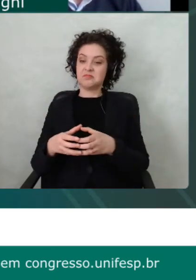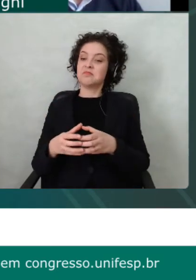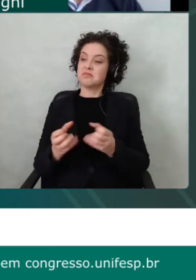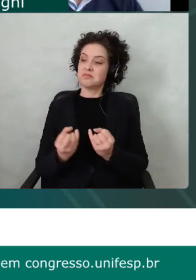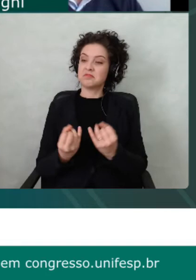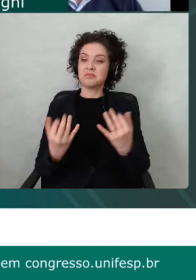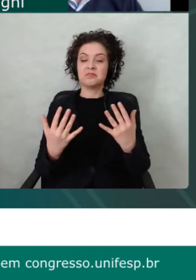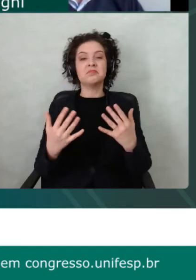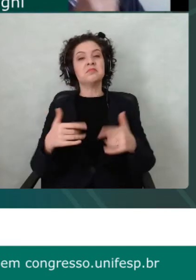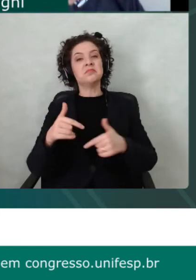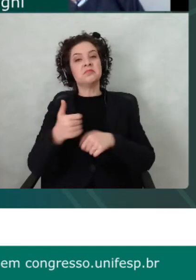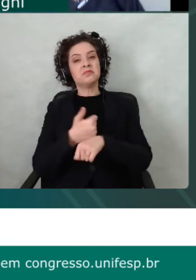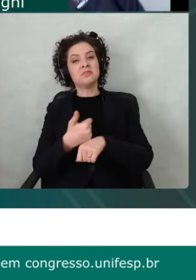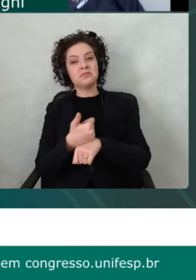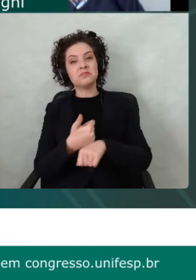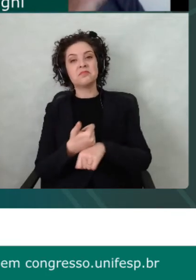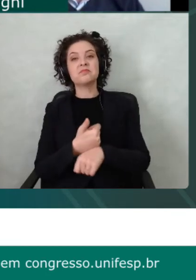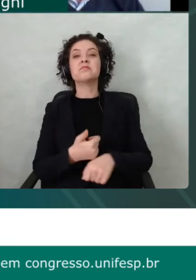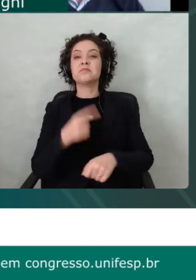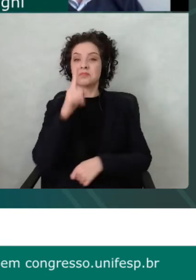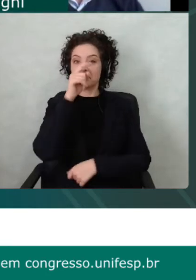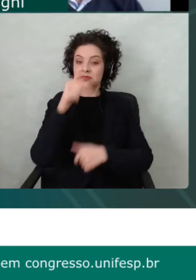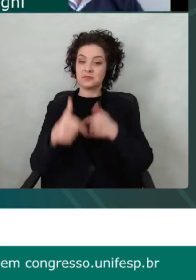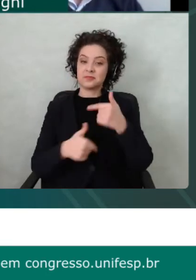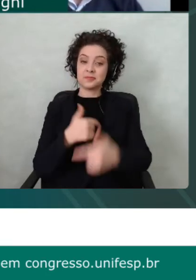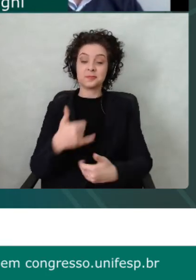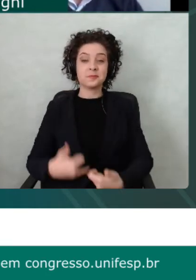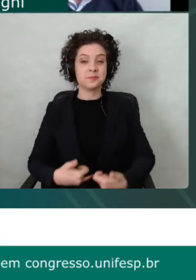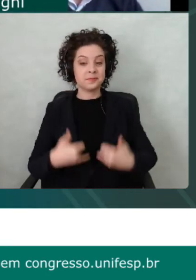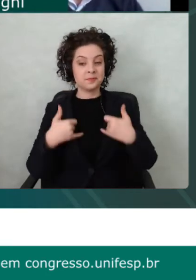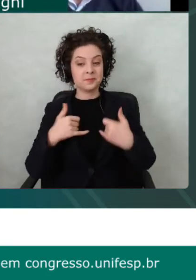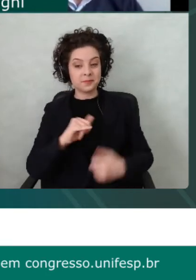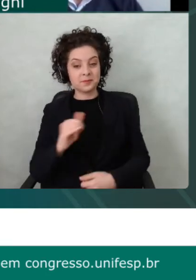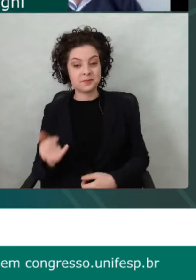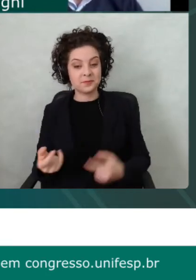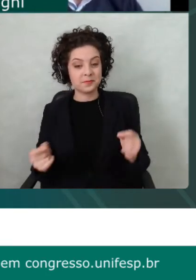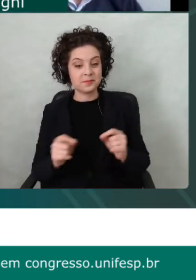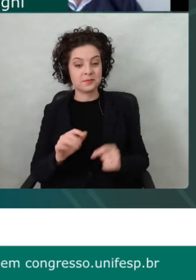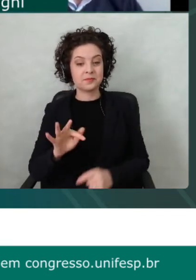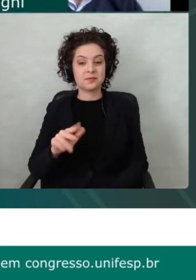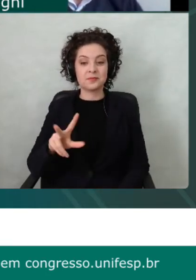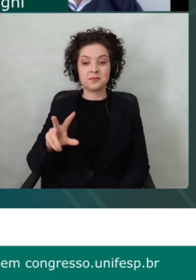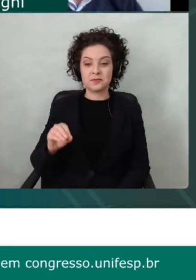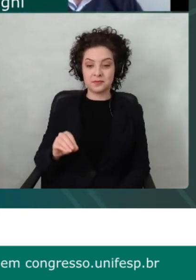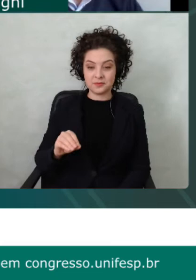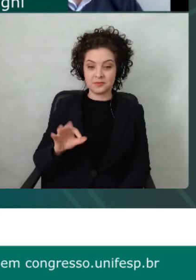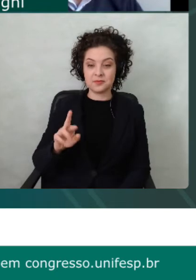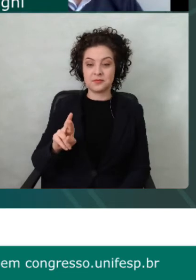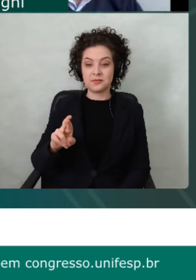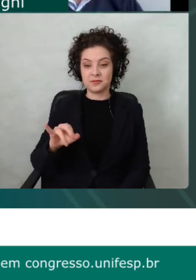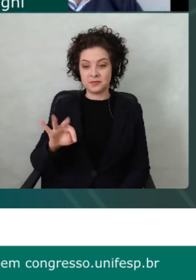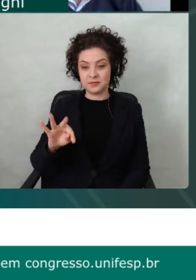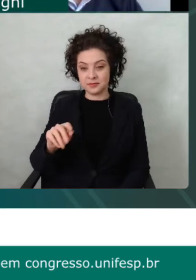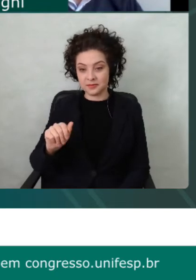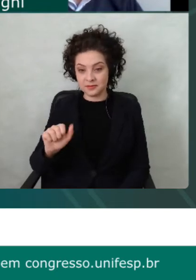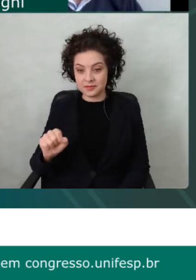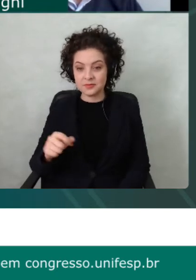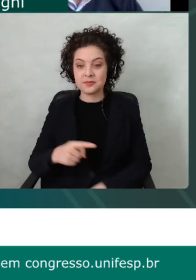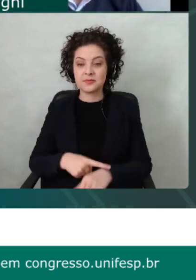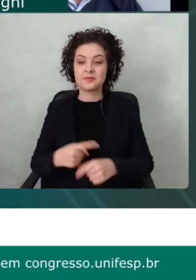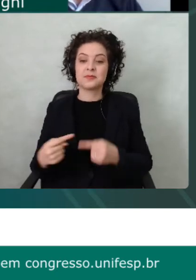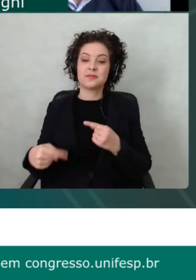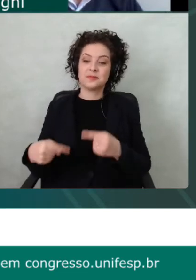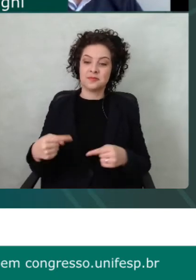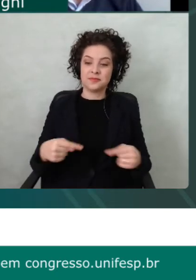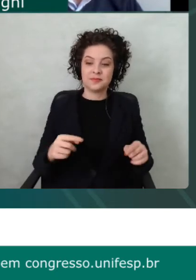do hospital, né? E falando de orgulho, eu vou convidar o Flávio Freitas, já está aqui com a gente, que vai estar na hora da discussão falando sobre a